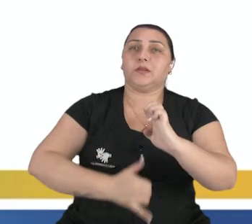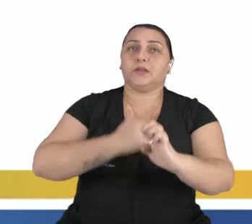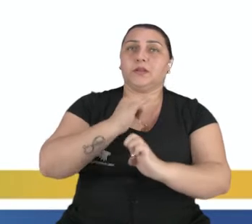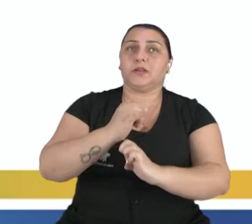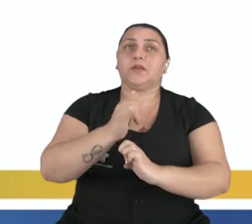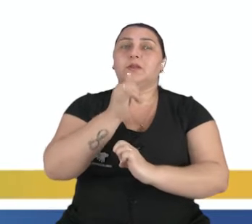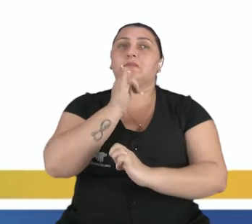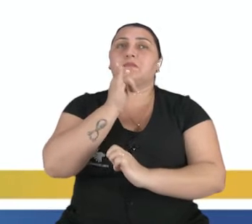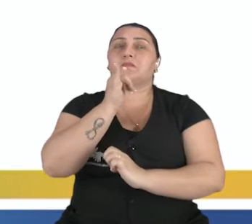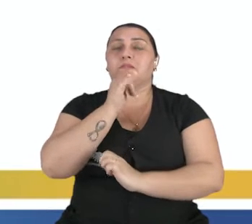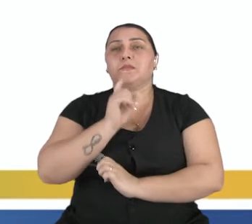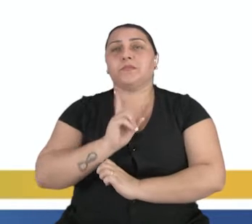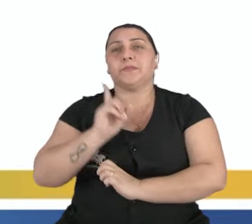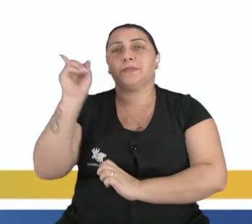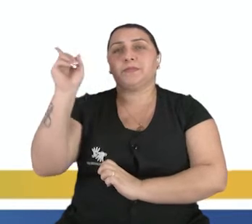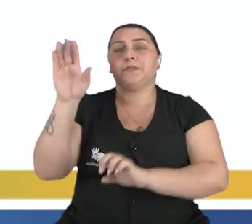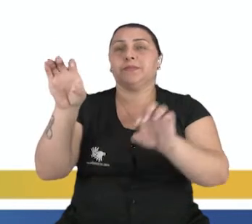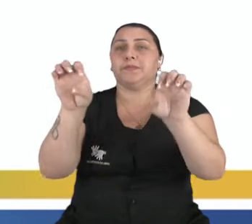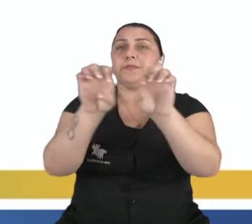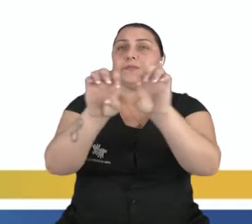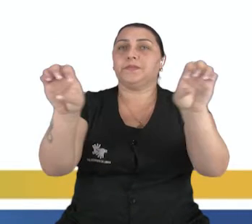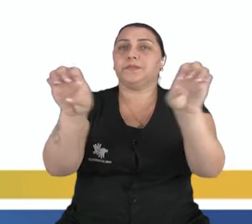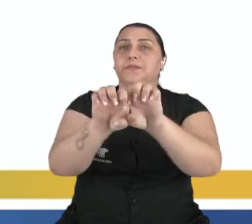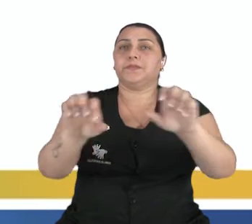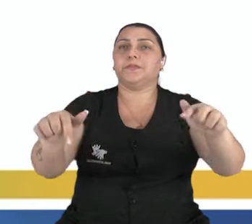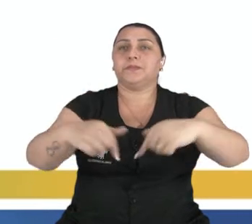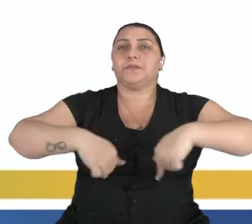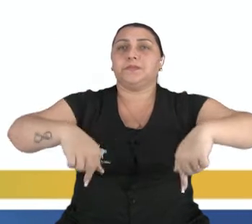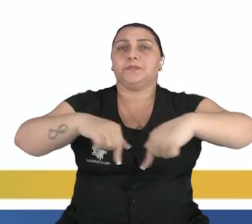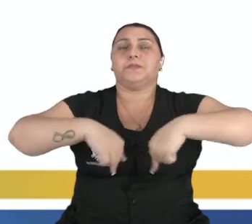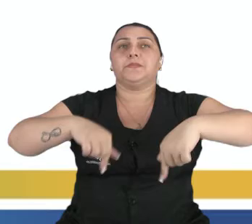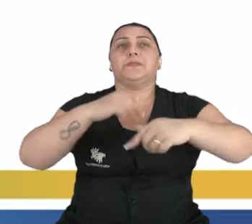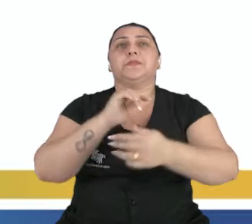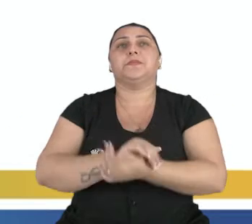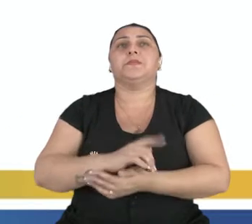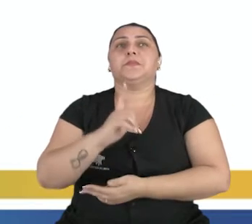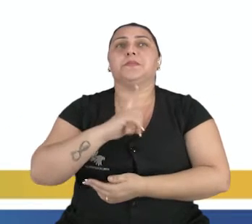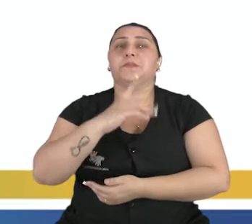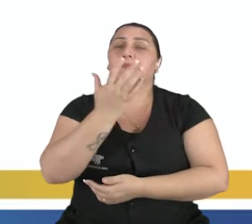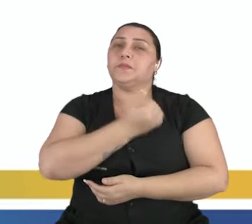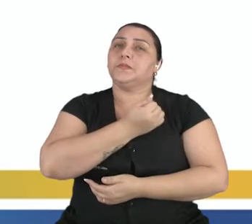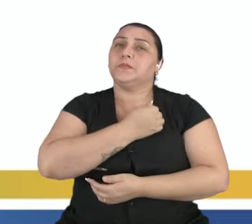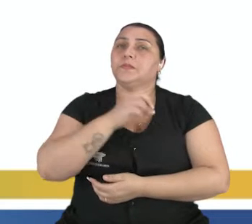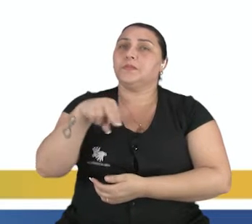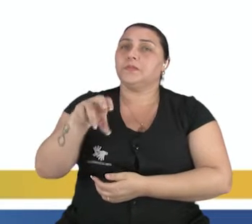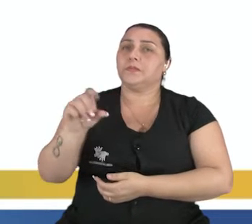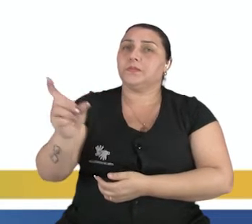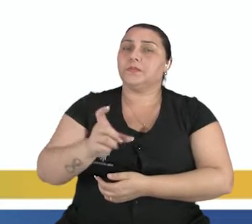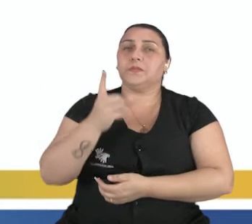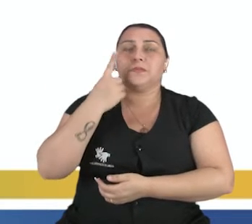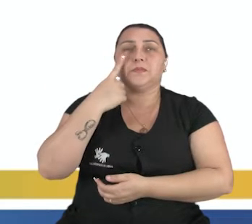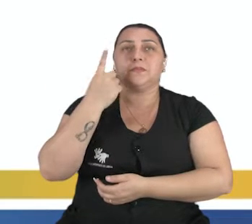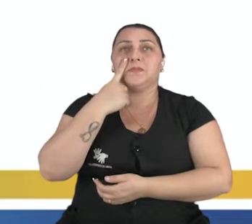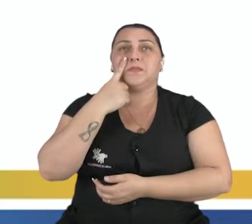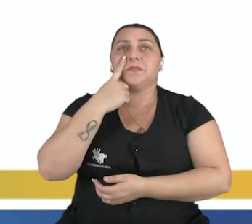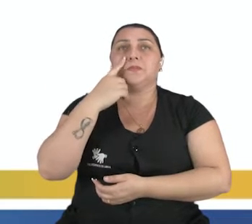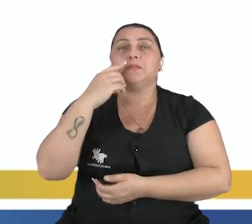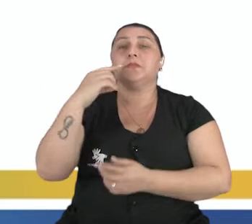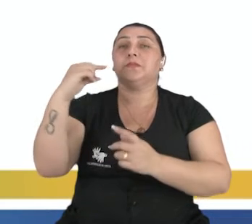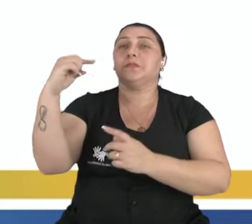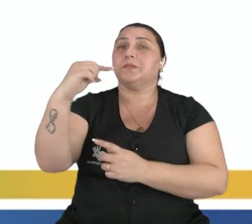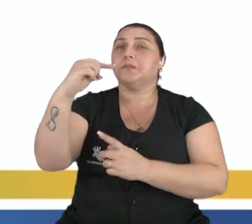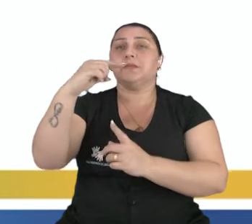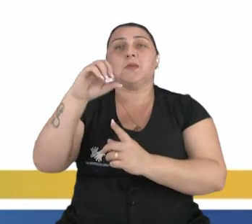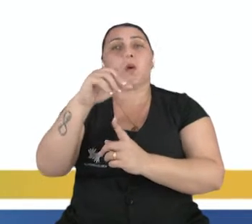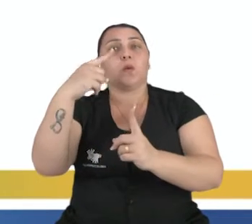nós temos o exemplo dessa equação química aqui. E essa equação química tem um número de NOx aqui, que você observa que são as cargas,